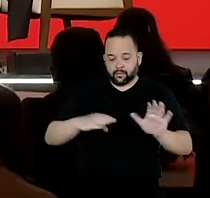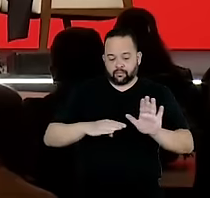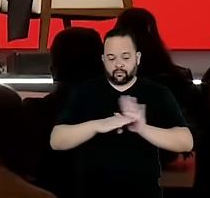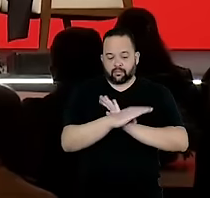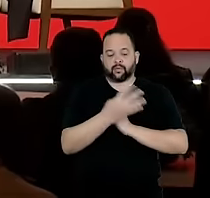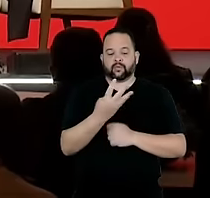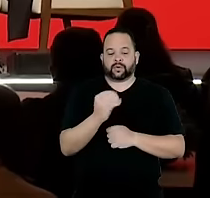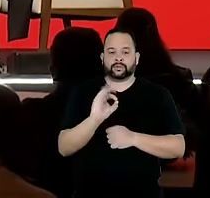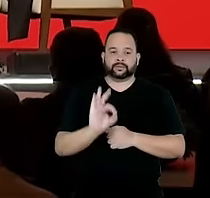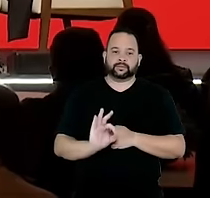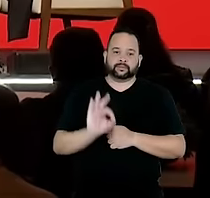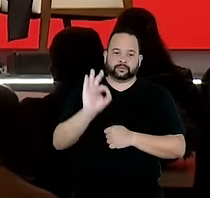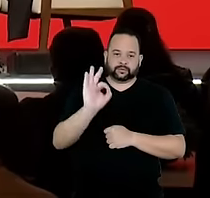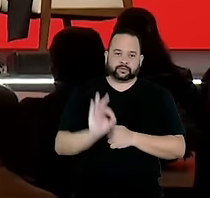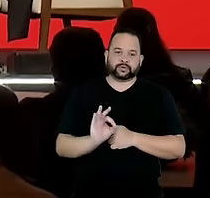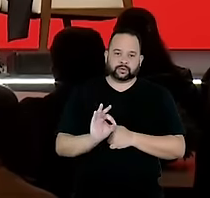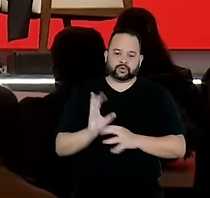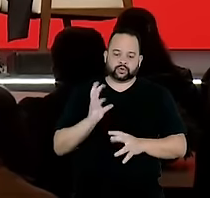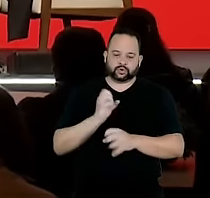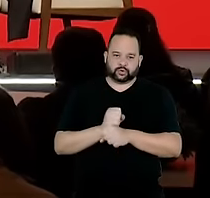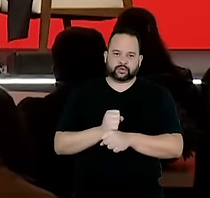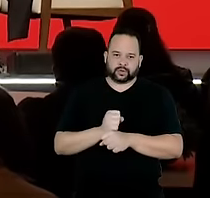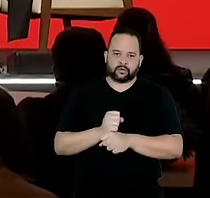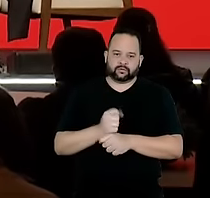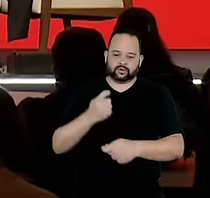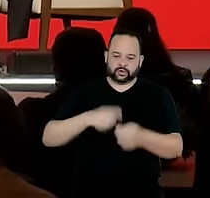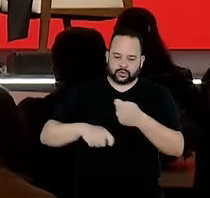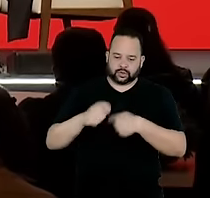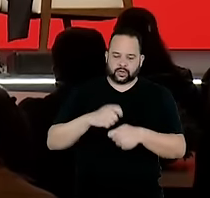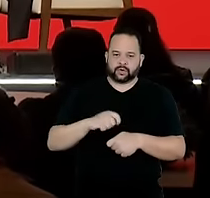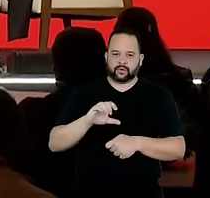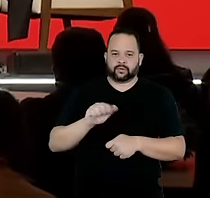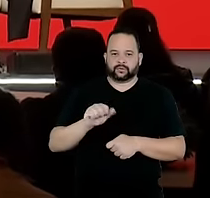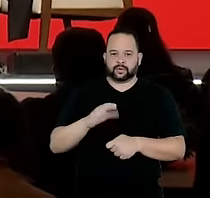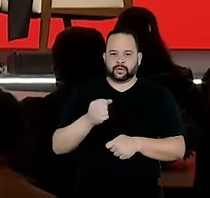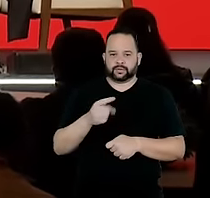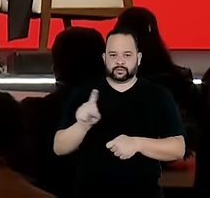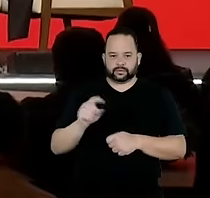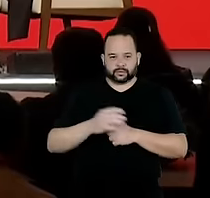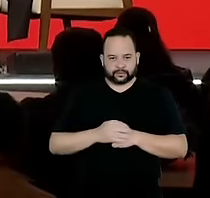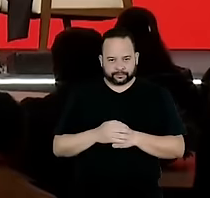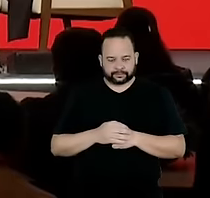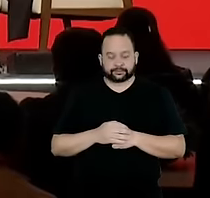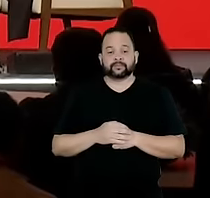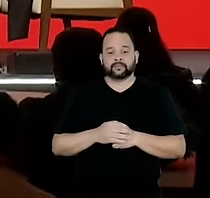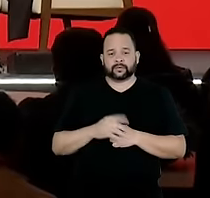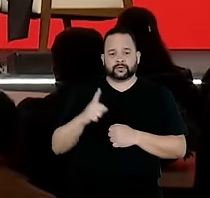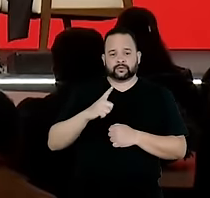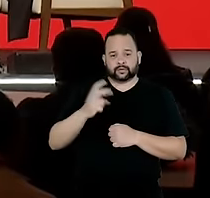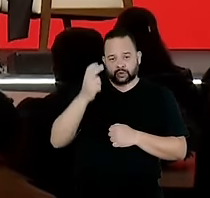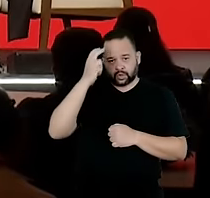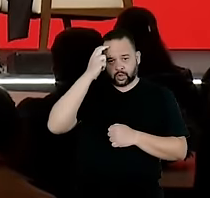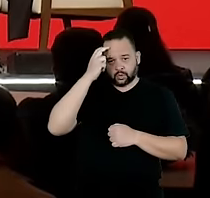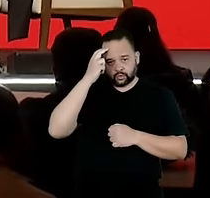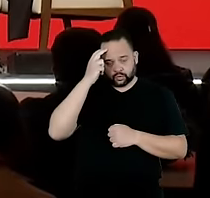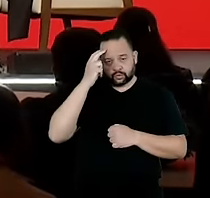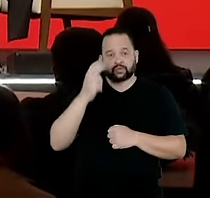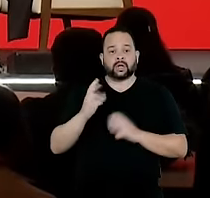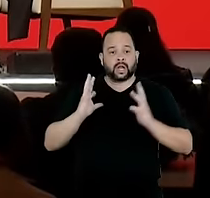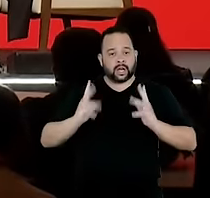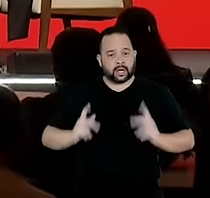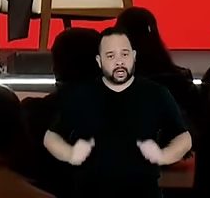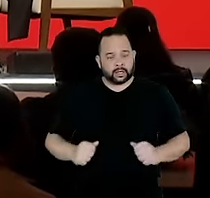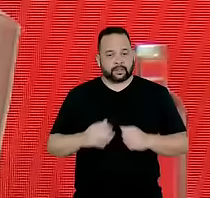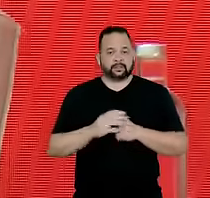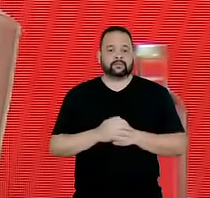apontando inclusive dentro dessa pauta de que o futuro é verde digital e até mesmo dentro da pauta do Defy do Open capital